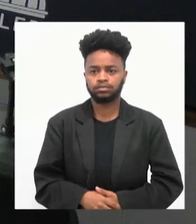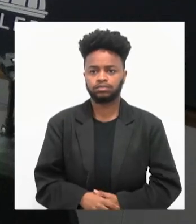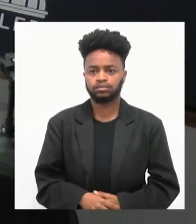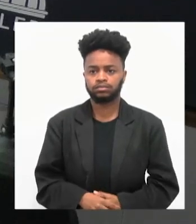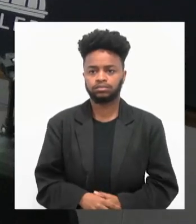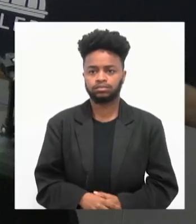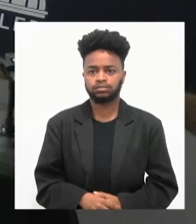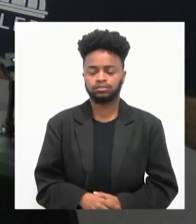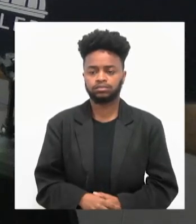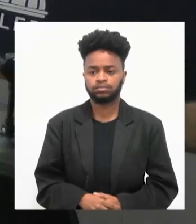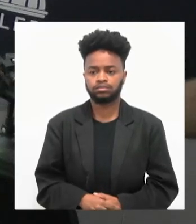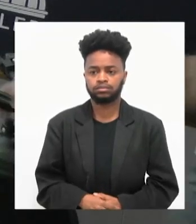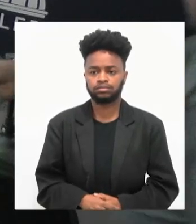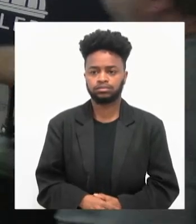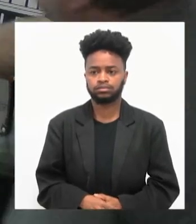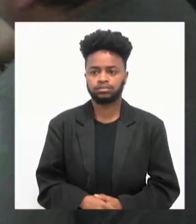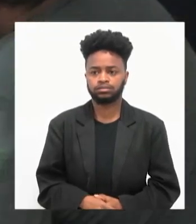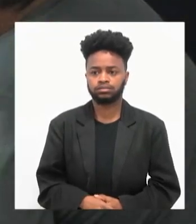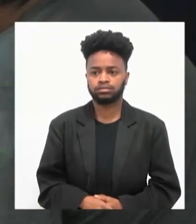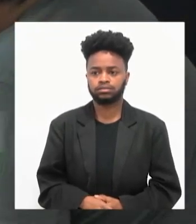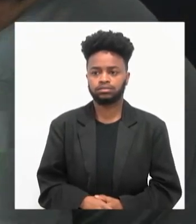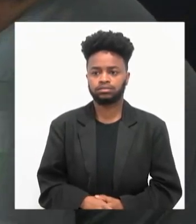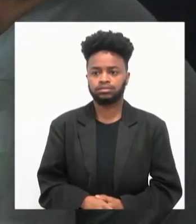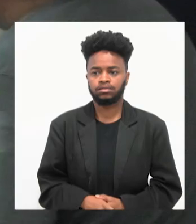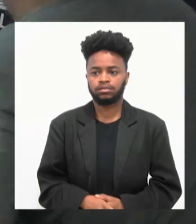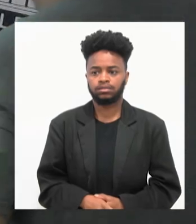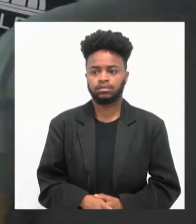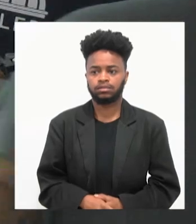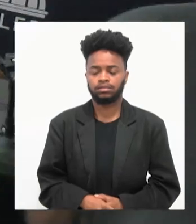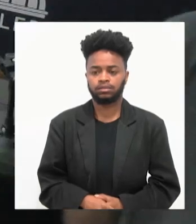Por favor, por gentileza, passa para ele aqui.